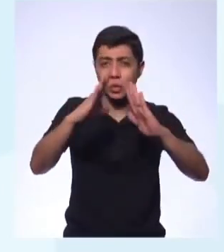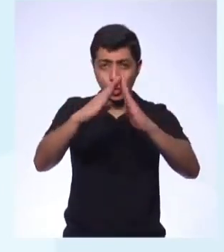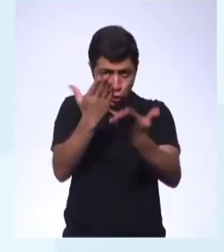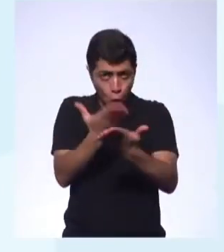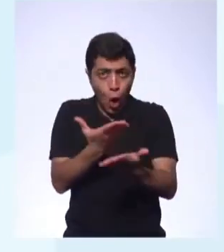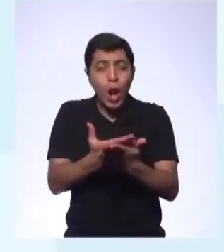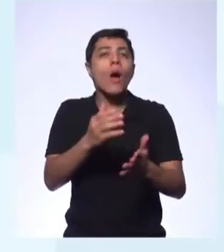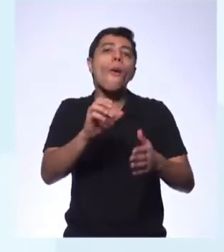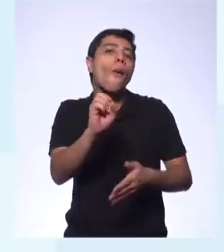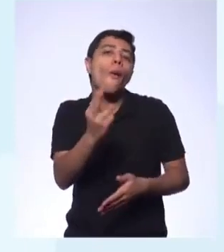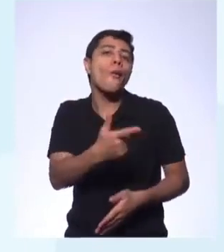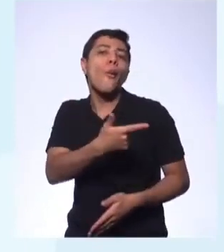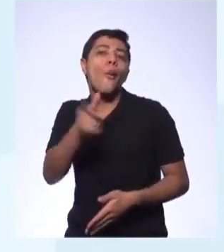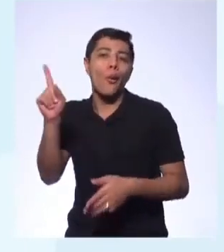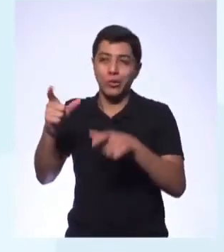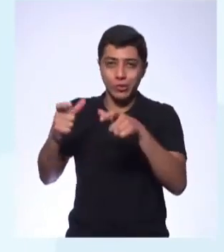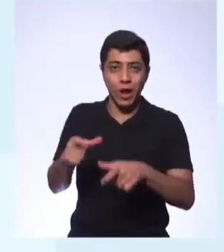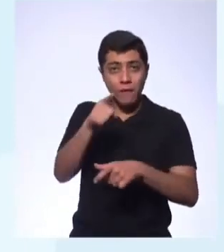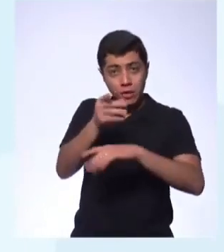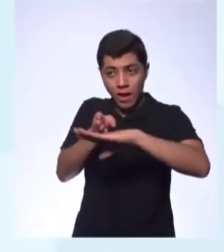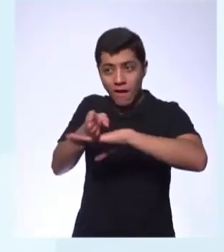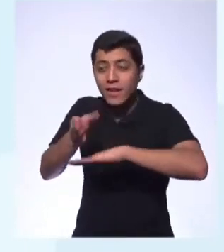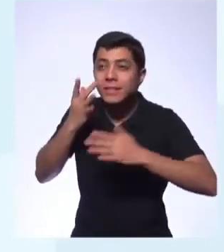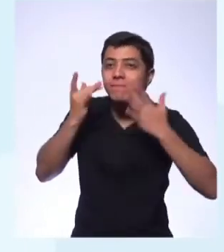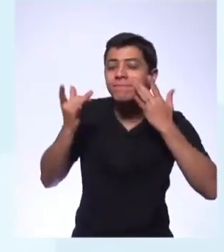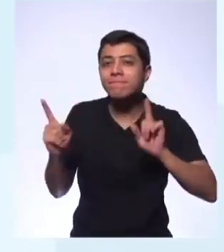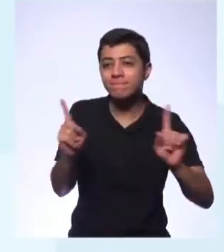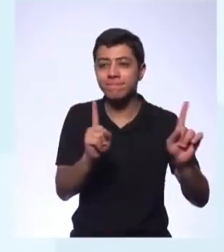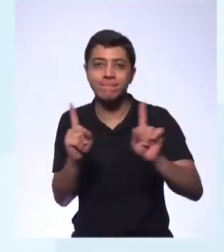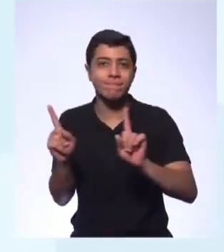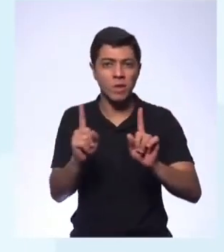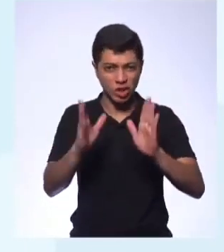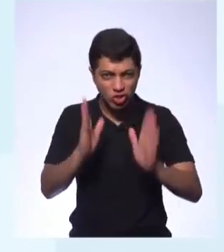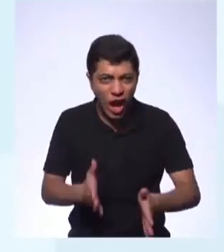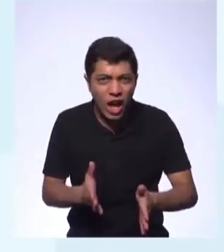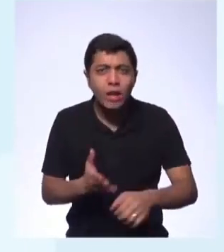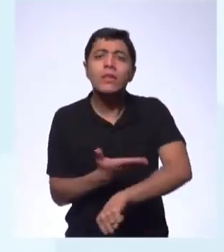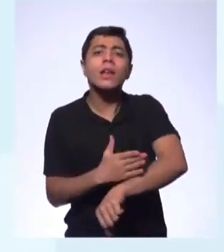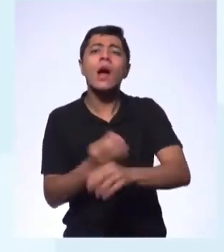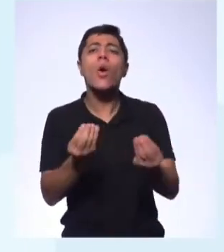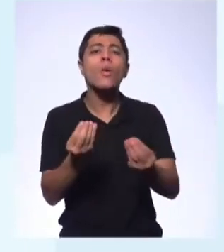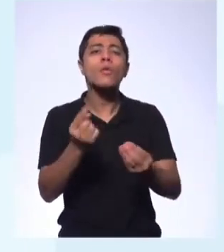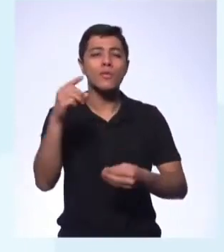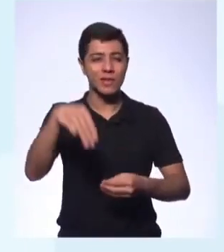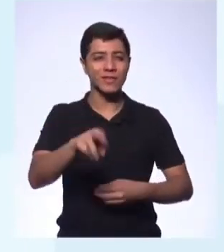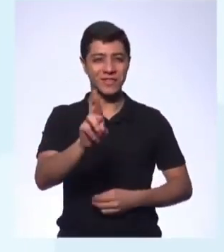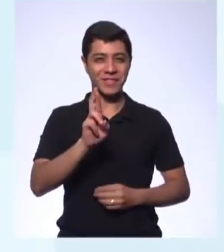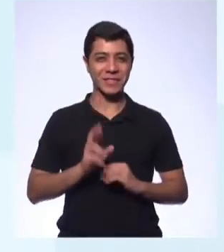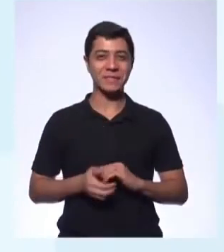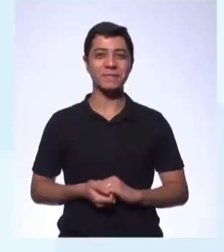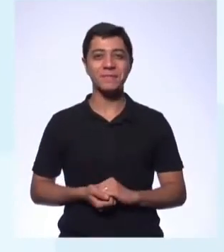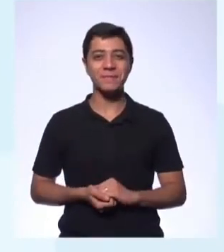ou em outro lugar? Se sim, como eram os ensaios? Um minutinho e já voltamos.